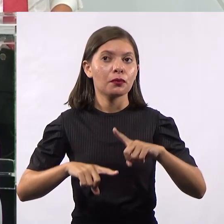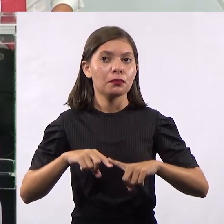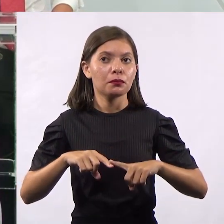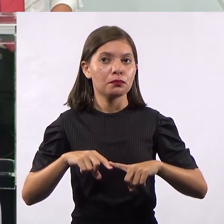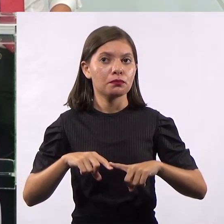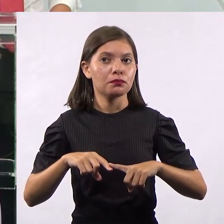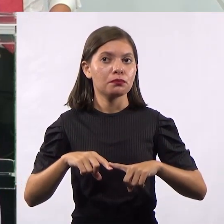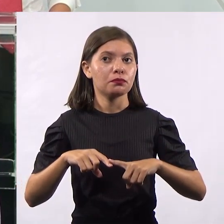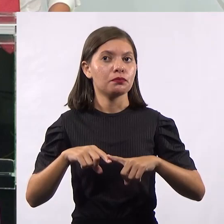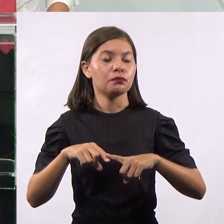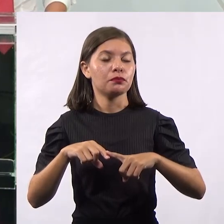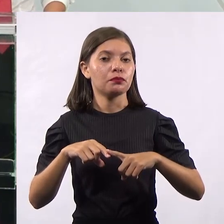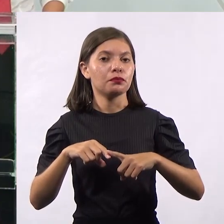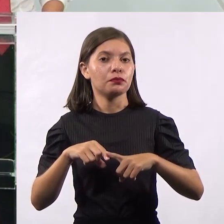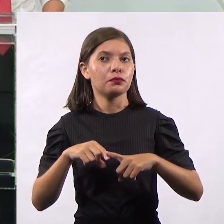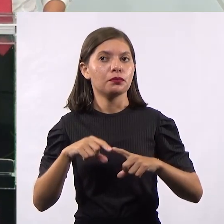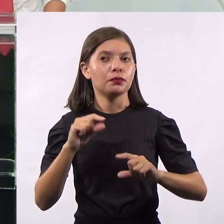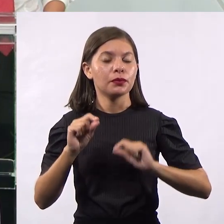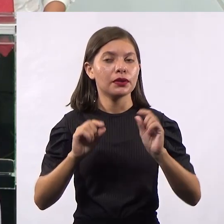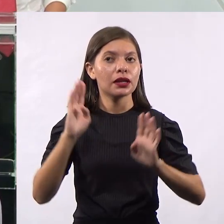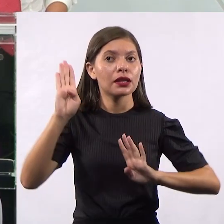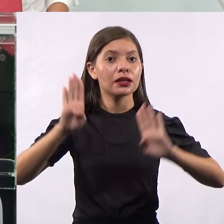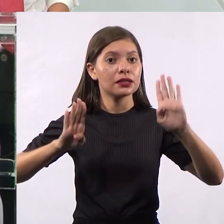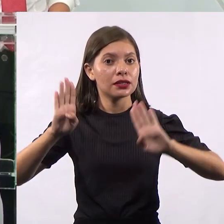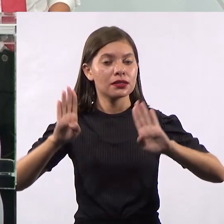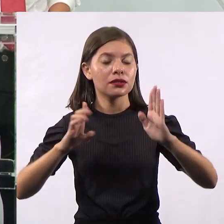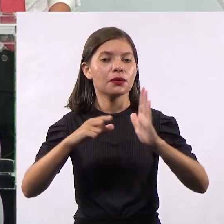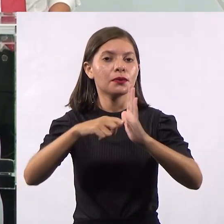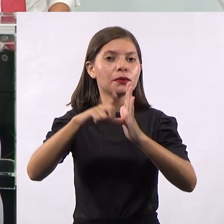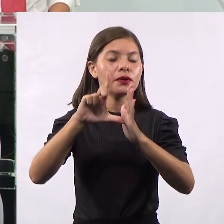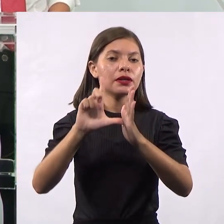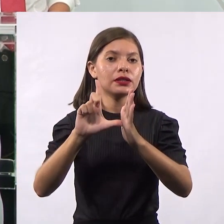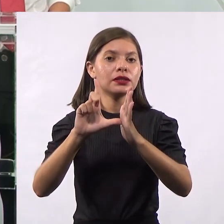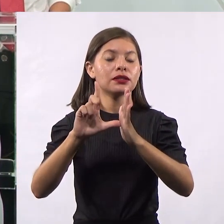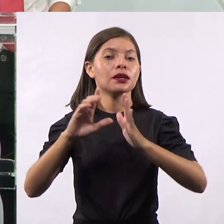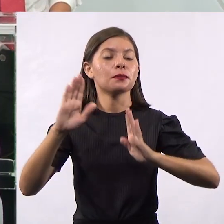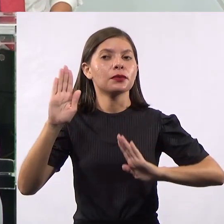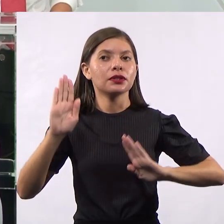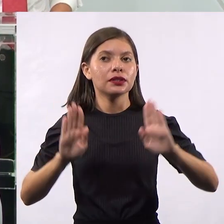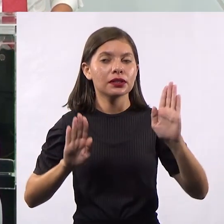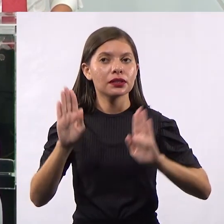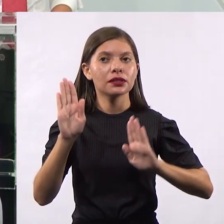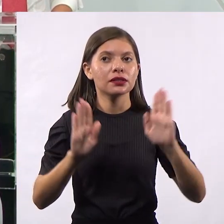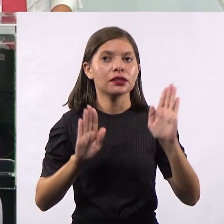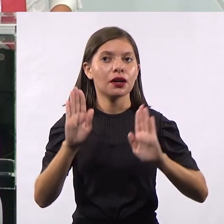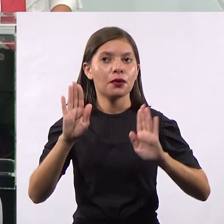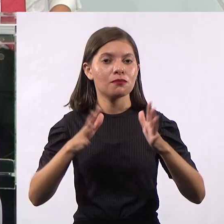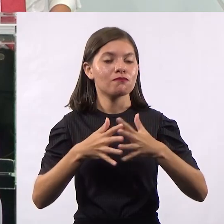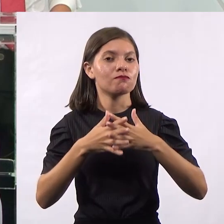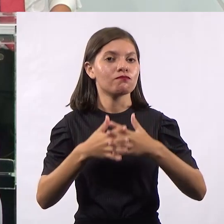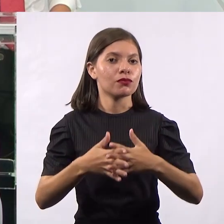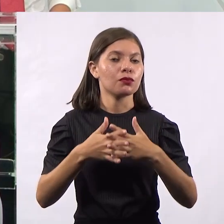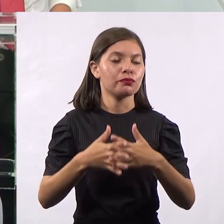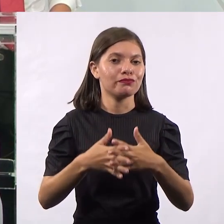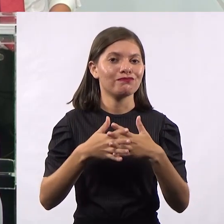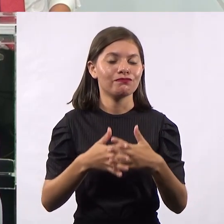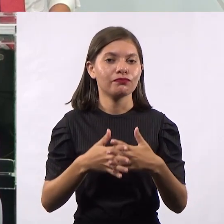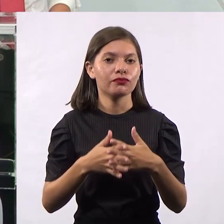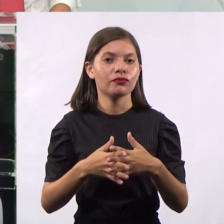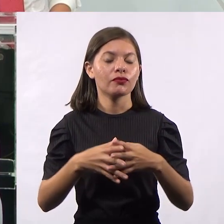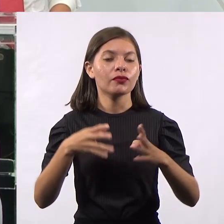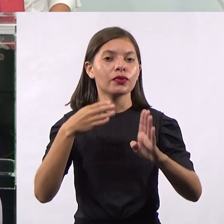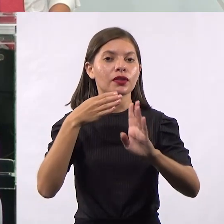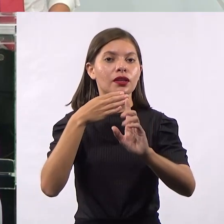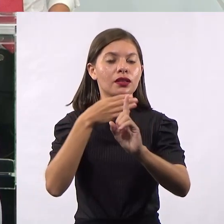porque a concessão tem que ter uma licitação prévia, e é uma licitação mais